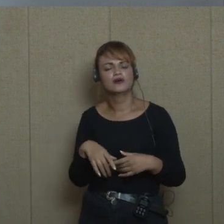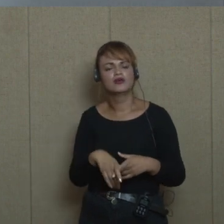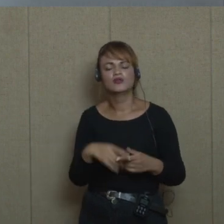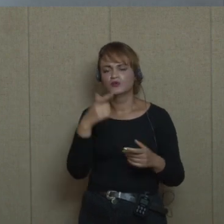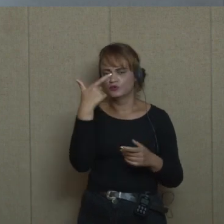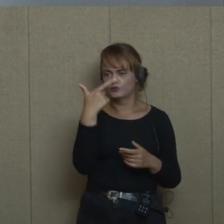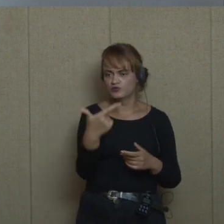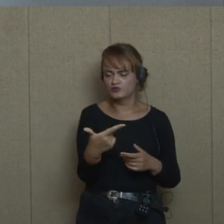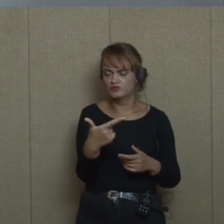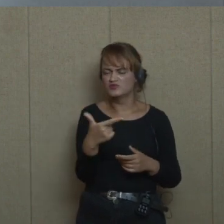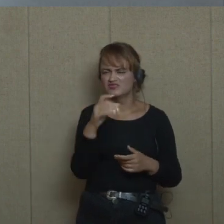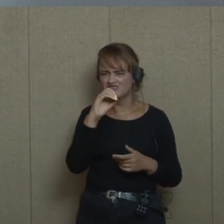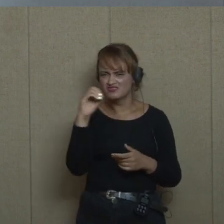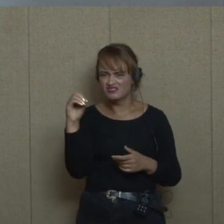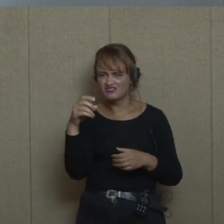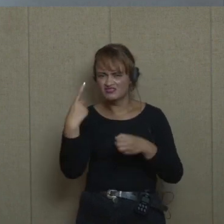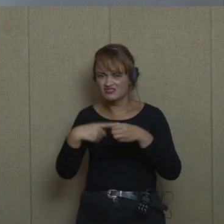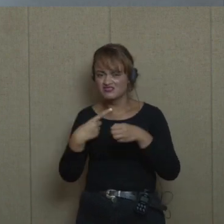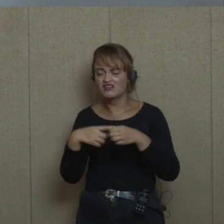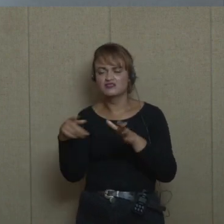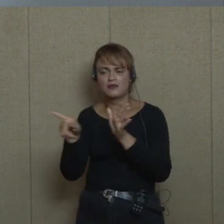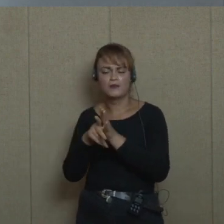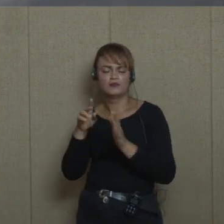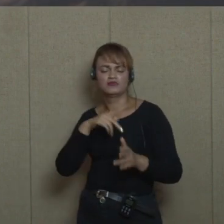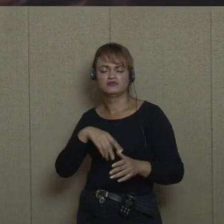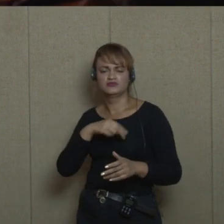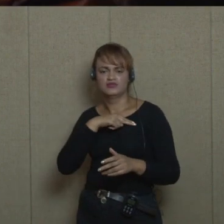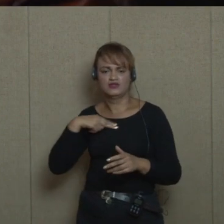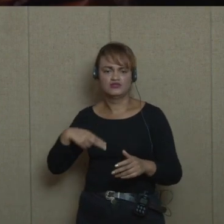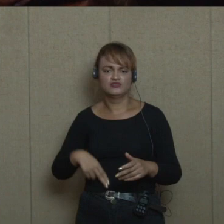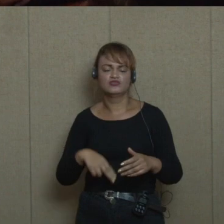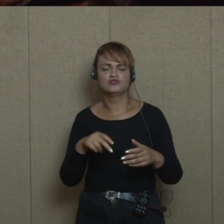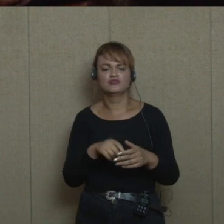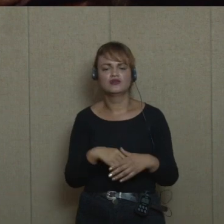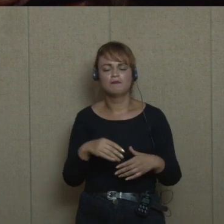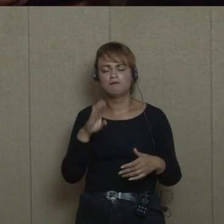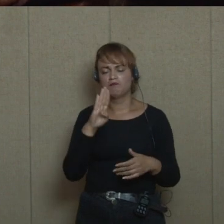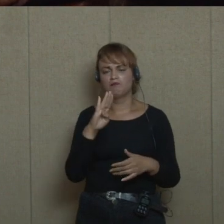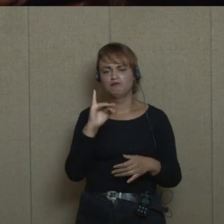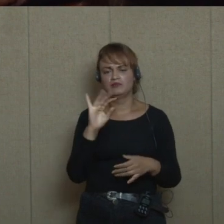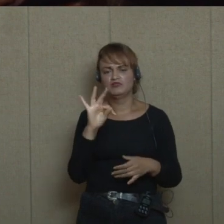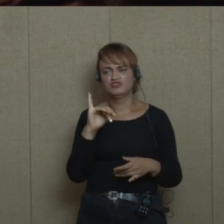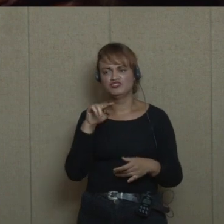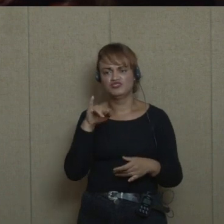200 primeiras cidades eram chinesas. Hoje, Beijing é número 1.